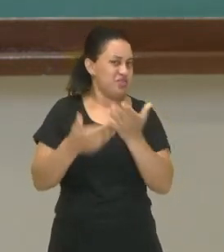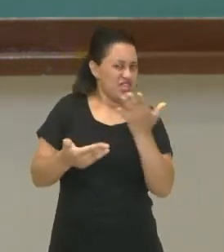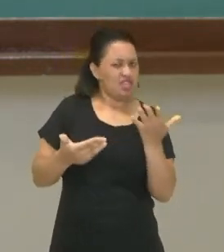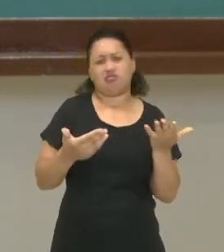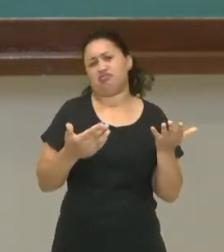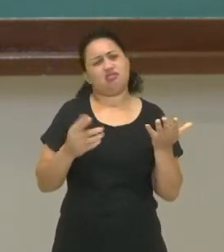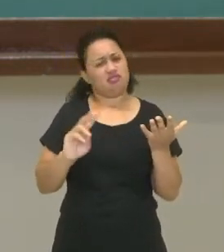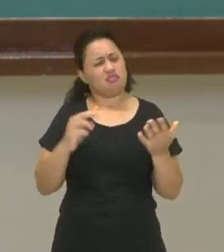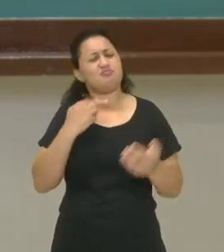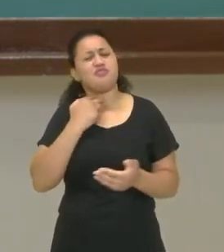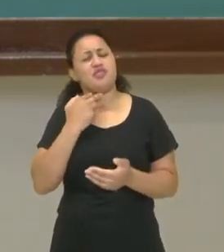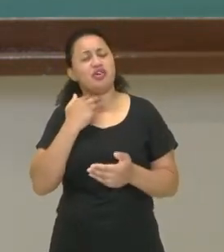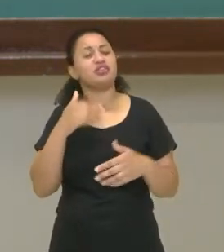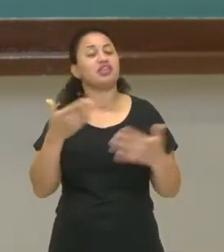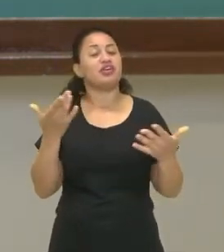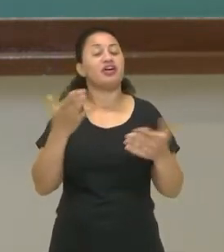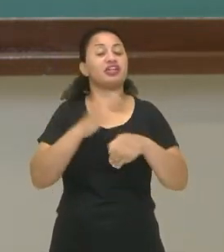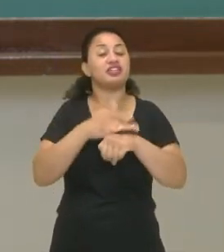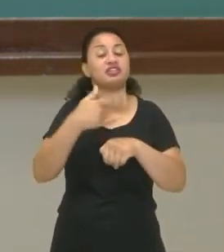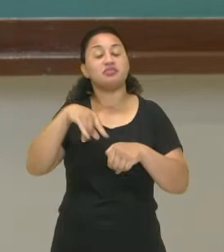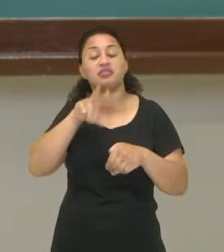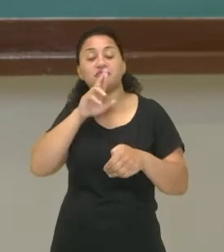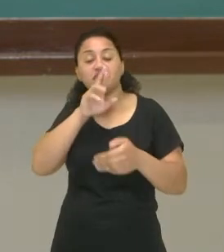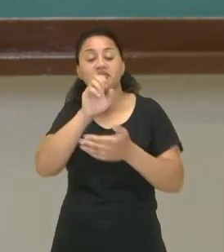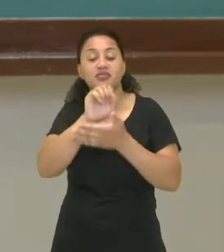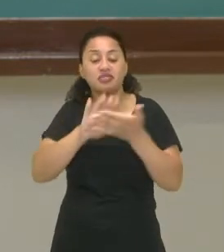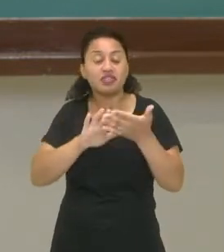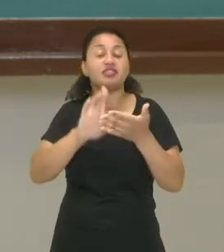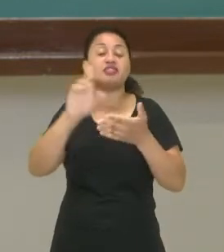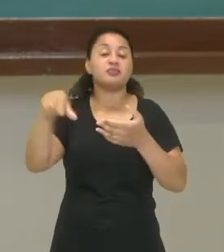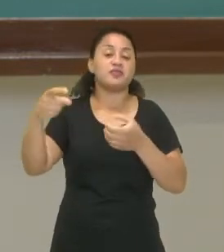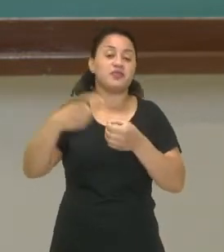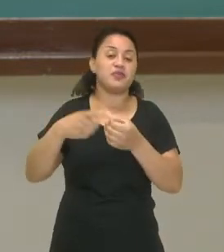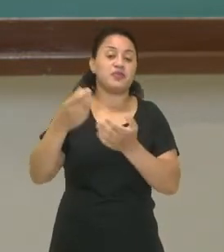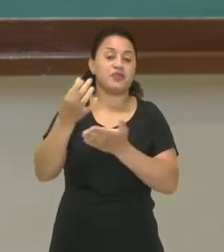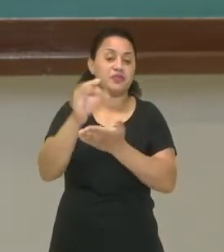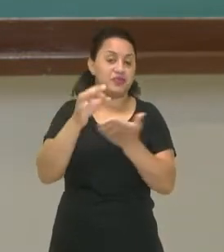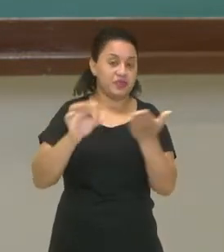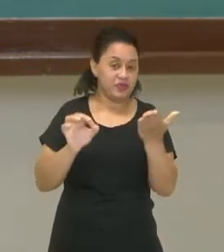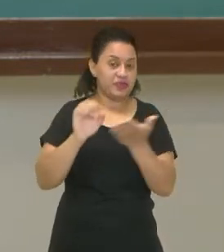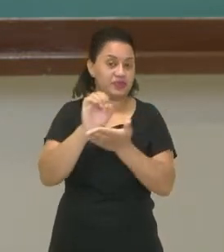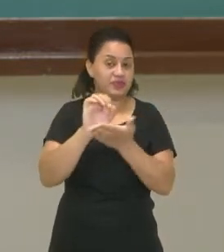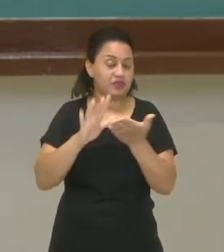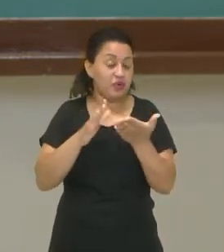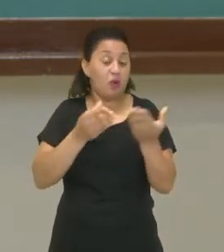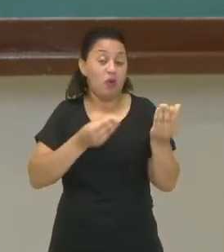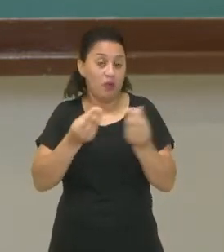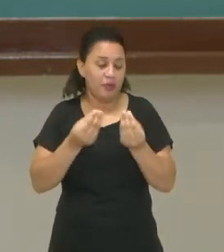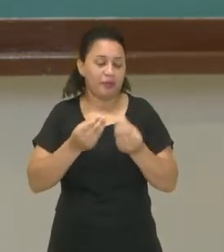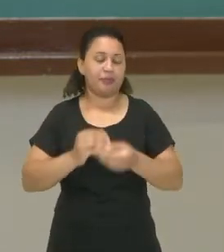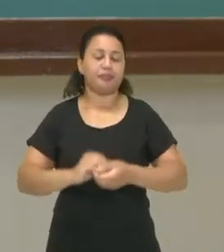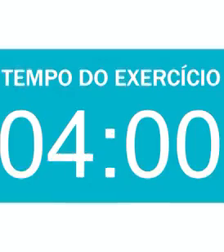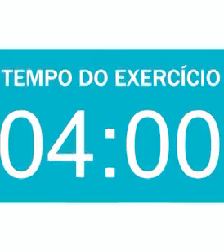nesse negócio, né? Então tá, vou dar um tempinho para vocês, eu já retomo aí pra gente verificar como é que ficou ali o resultado.